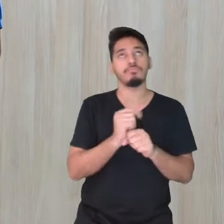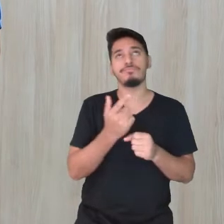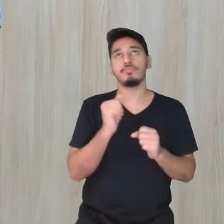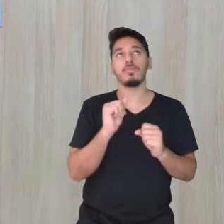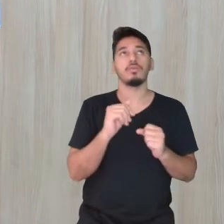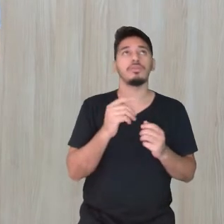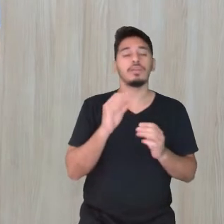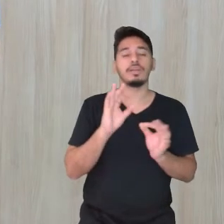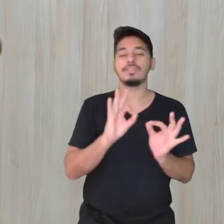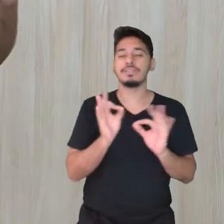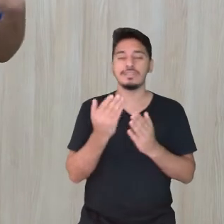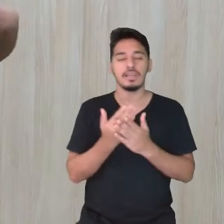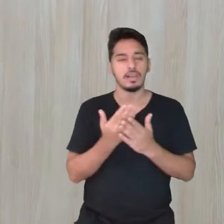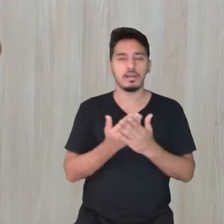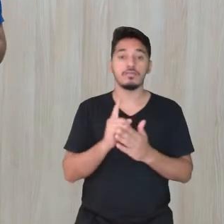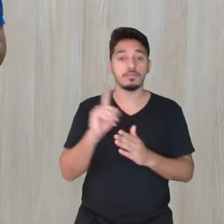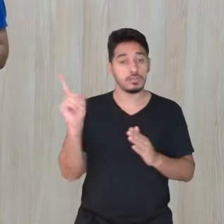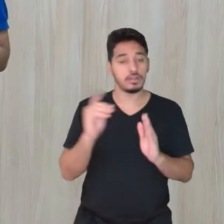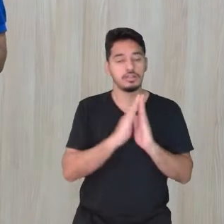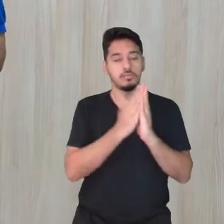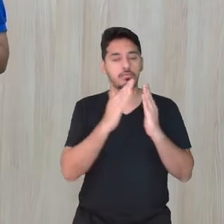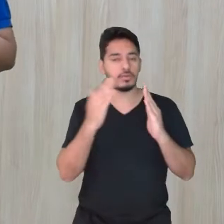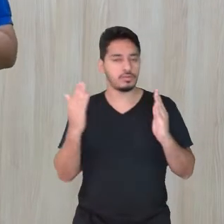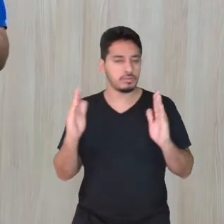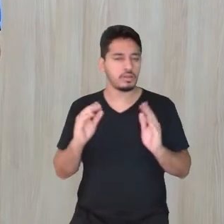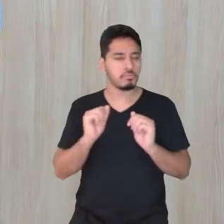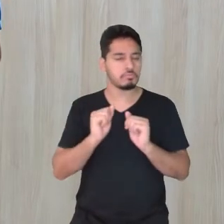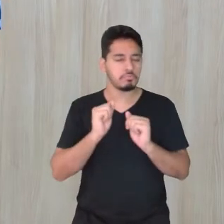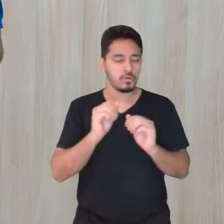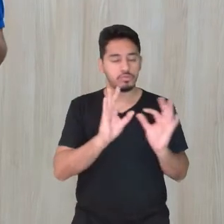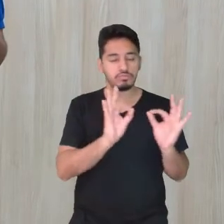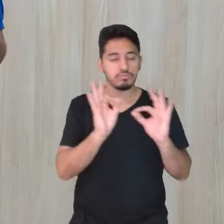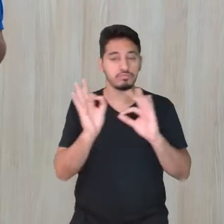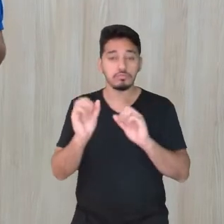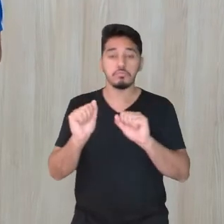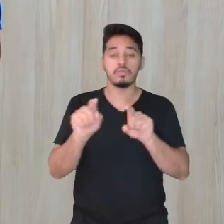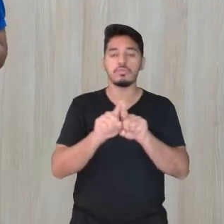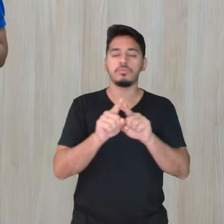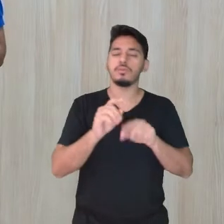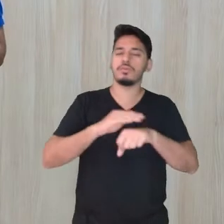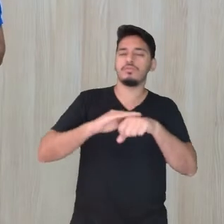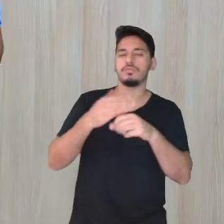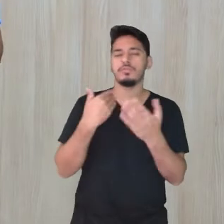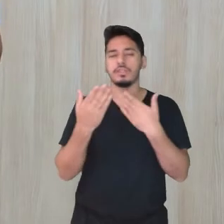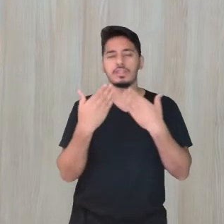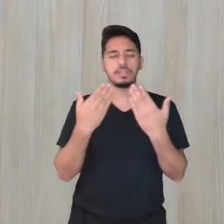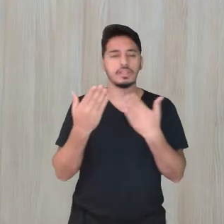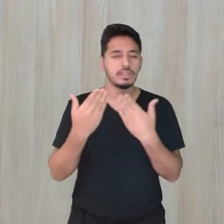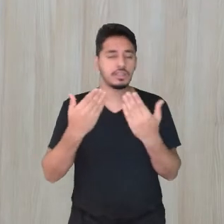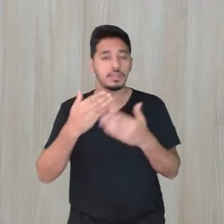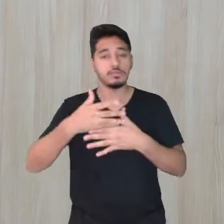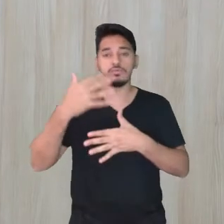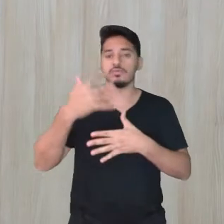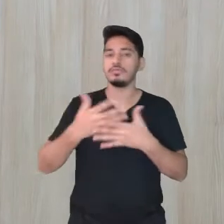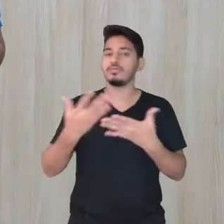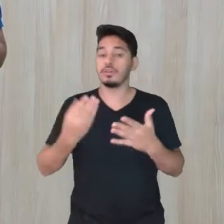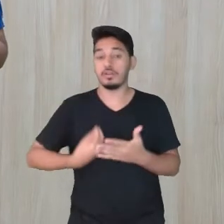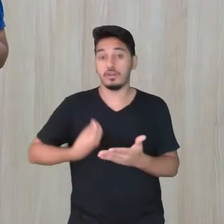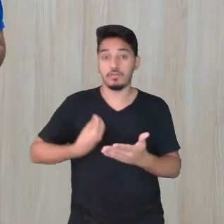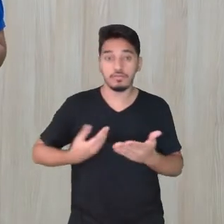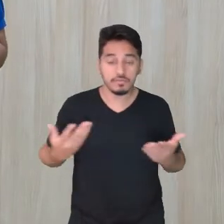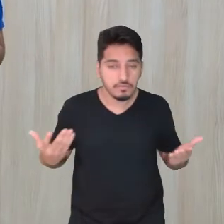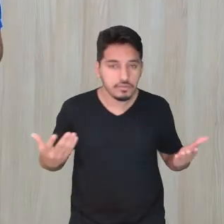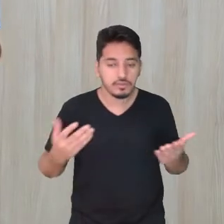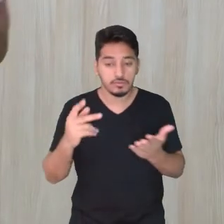assistir as nossas aulas, que está lá na biblioteca, né, professora Adriana, você Sim. pode conversar com a gente no chat aqui, ao vivo, enquanto a